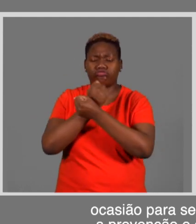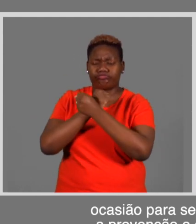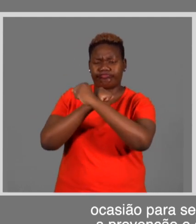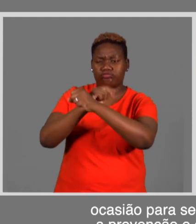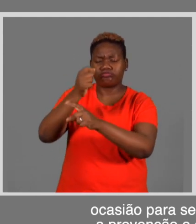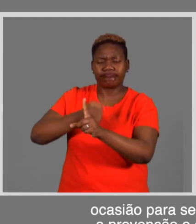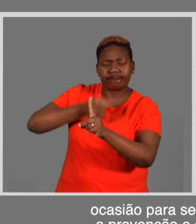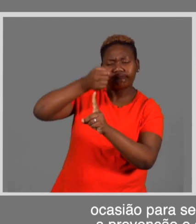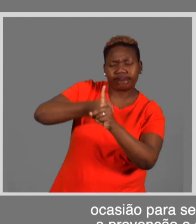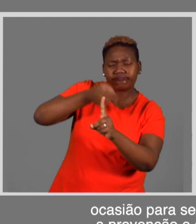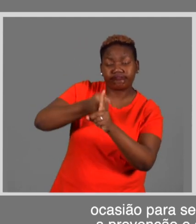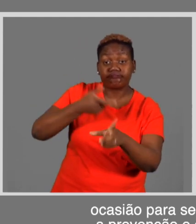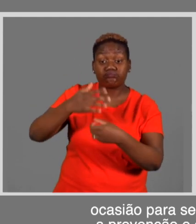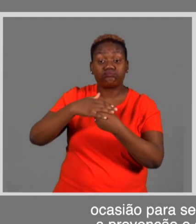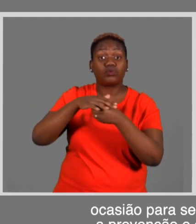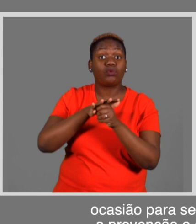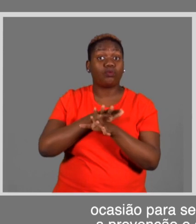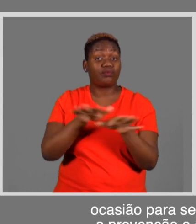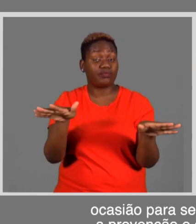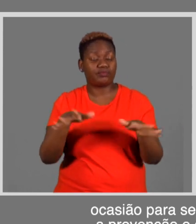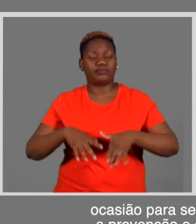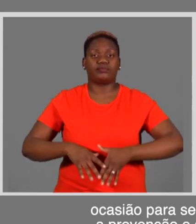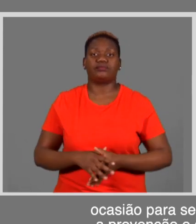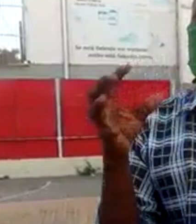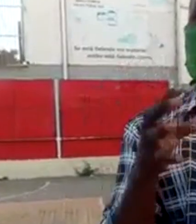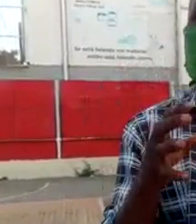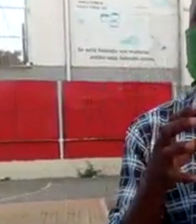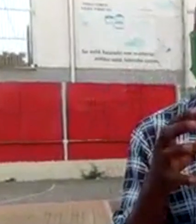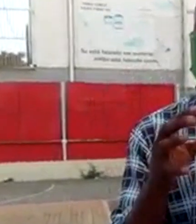sobre a prevenção e combate à pandemia da Covid-19.